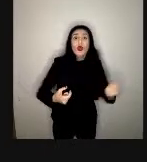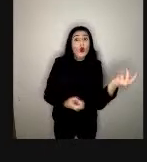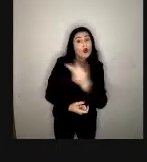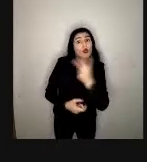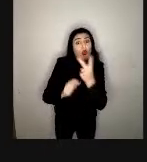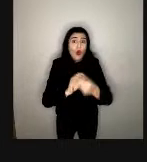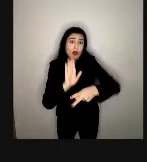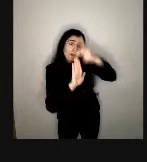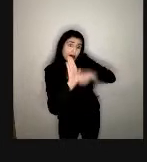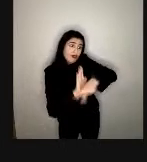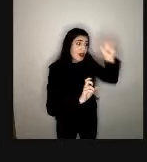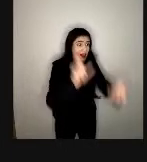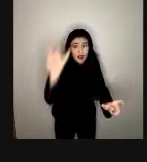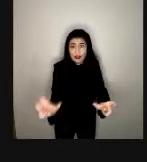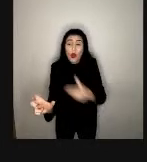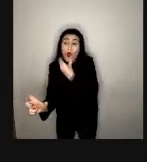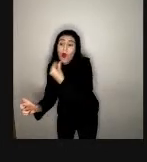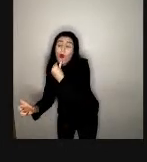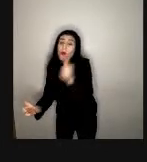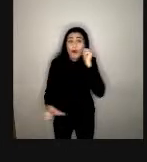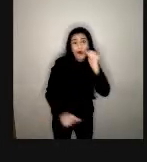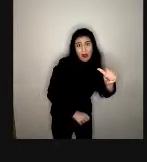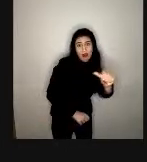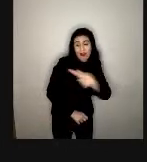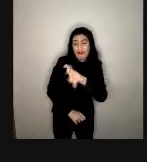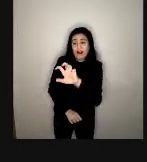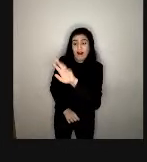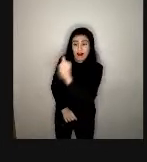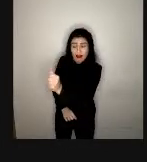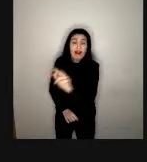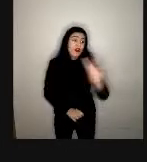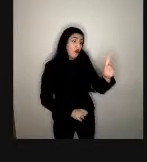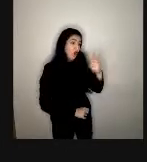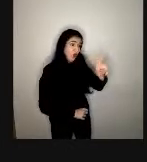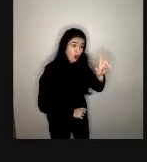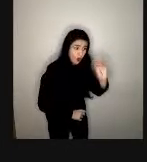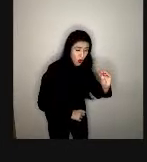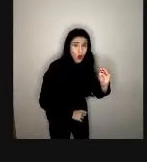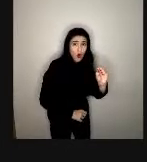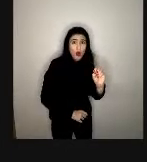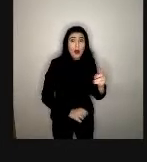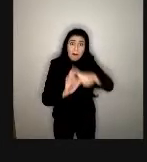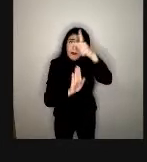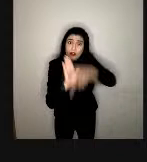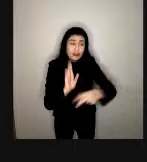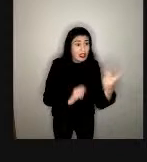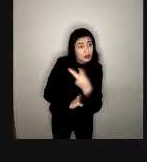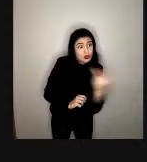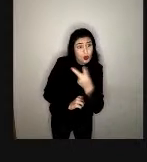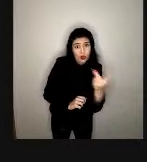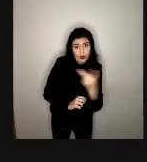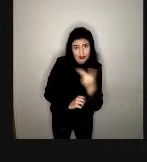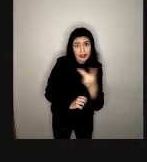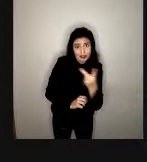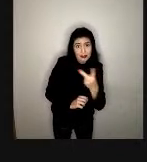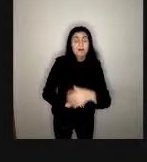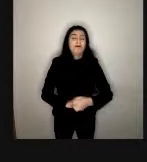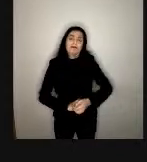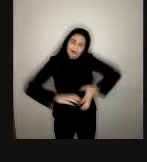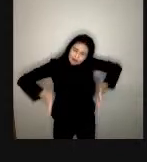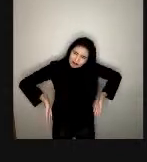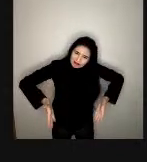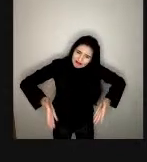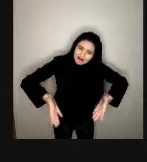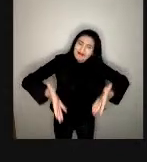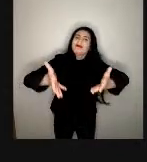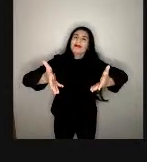as fotos tiveram esse papel, assim, fundamental de fazer com que elas recuperassem a autoestima delas e contassem